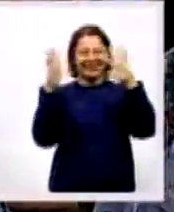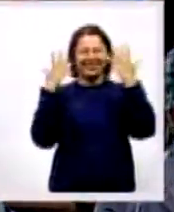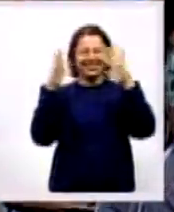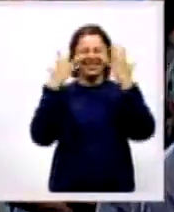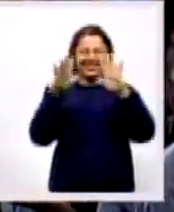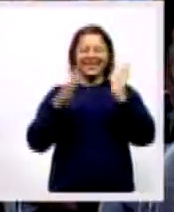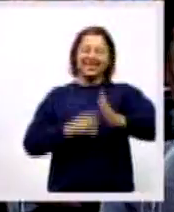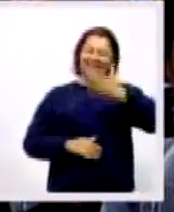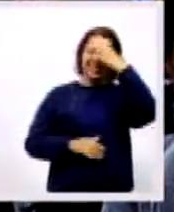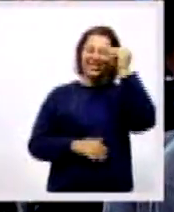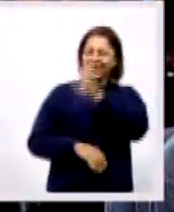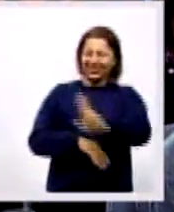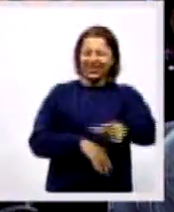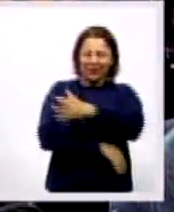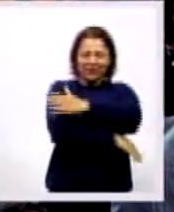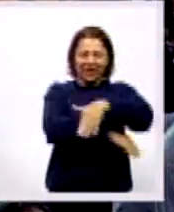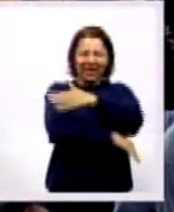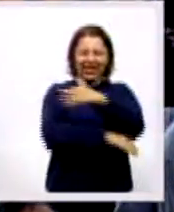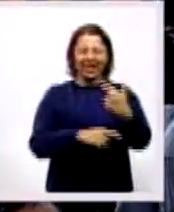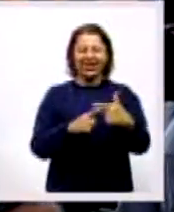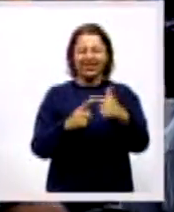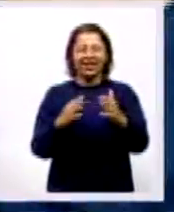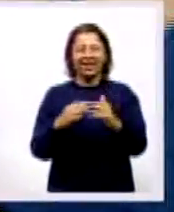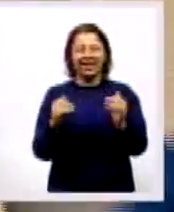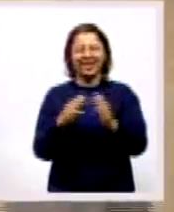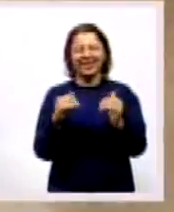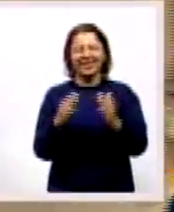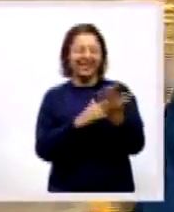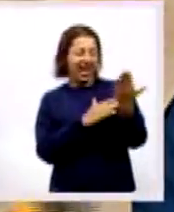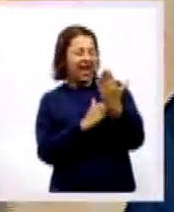Eu já esqueci o nome da rua, já tenho que pedir informação a alguém também.